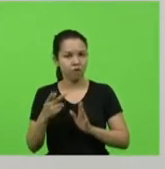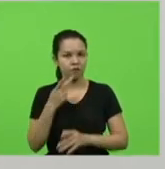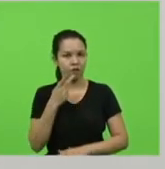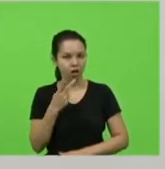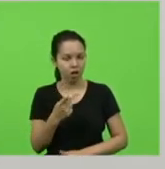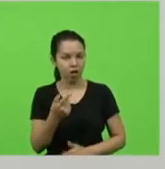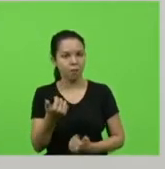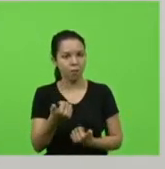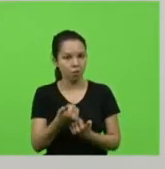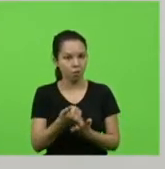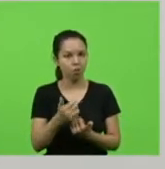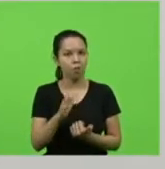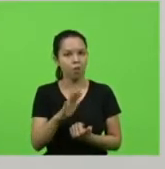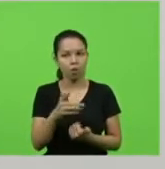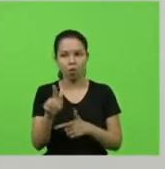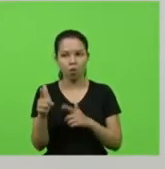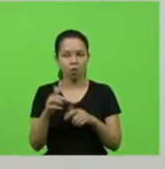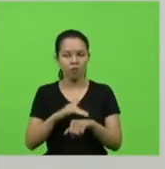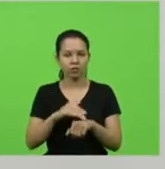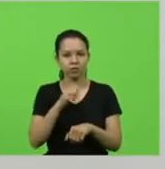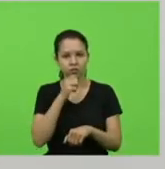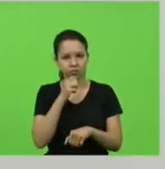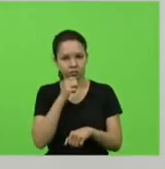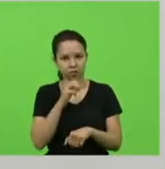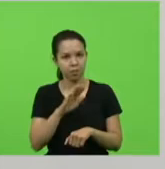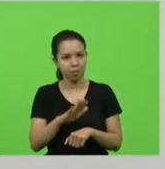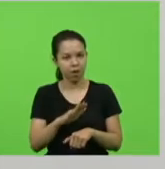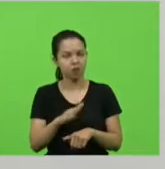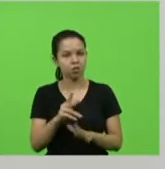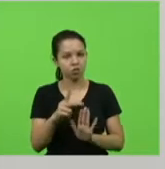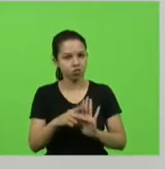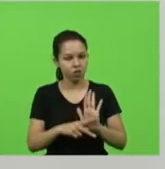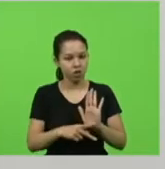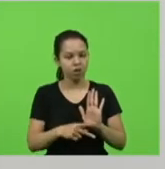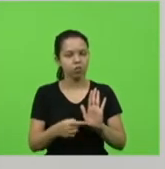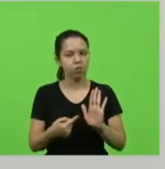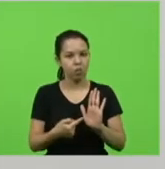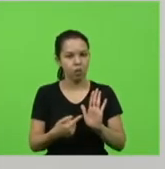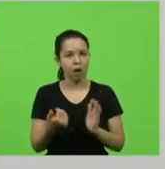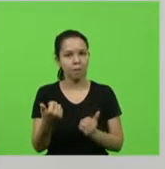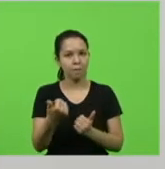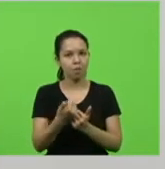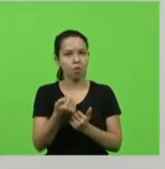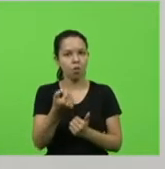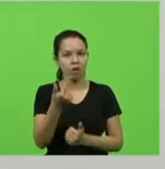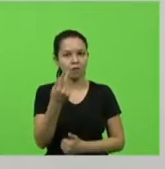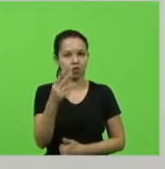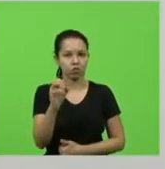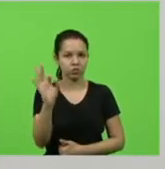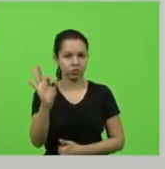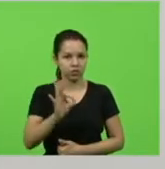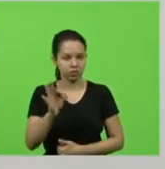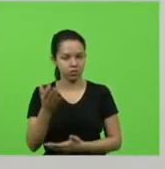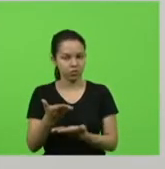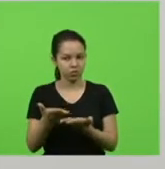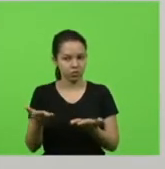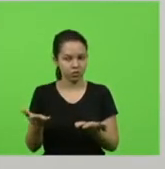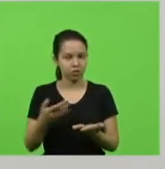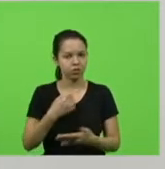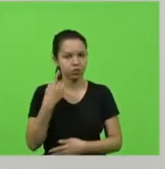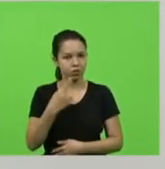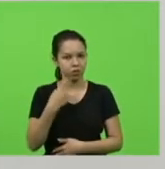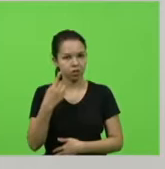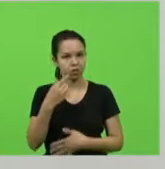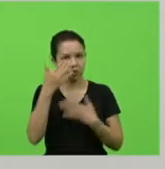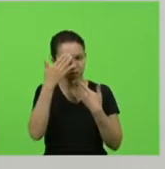outros, mas um projeto que já nasce robusto, com o apoio de quase 20% dos senhores deputados. Então, agradeço com muito